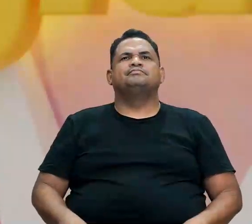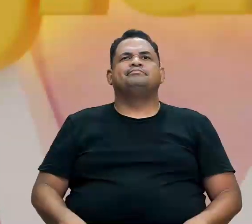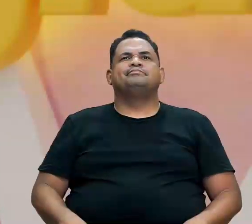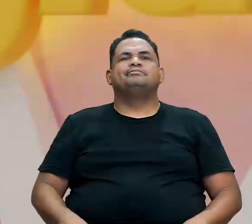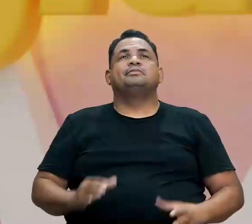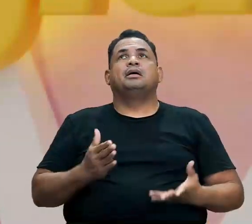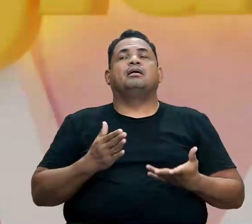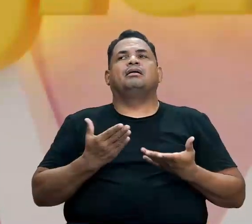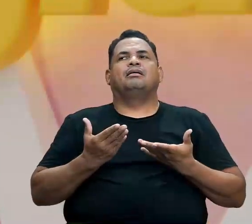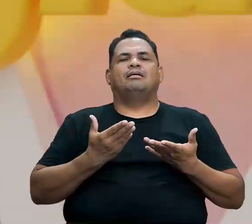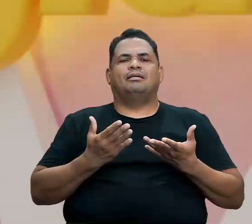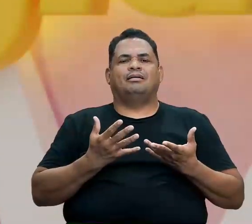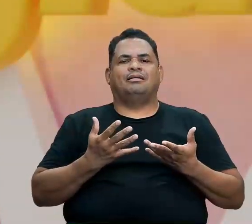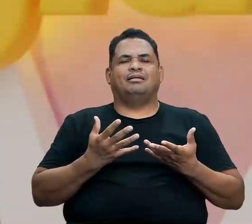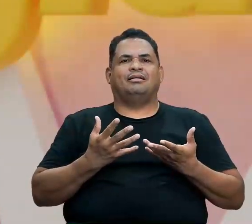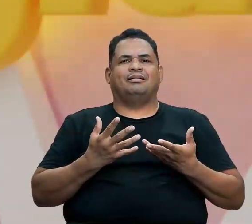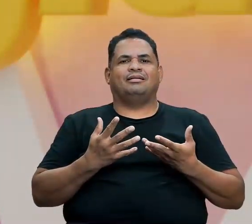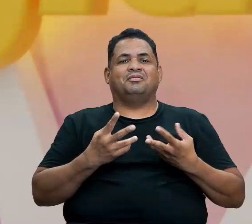ainda mais